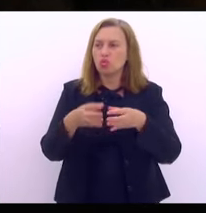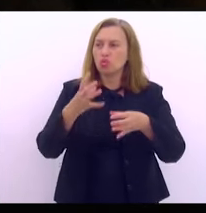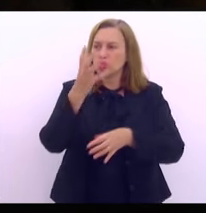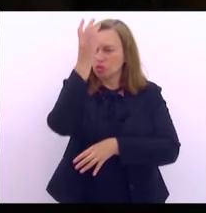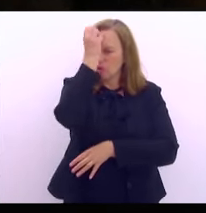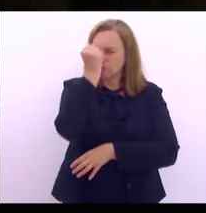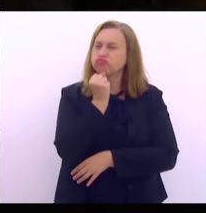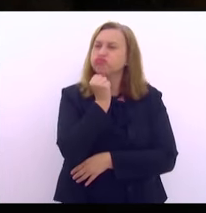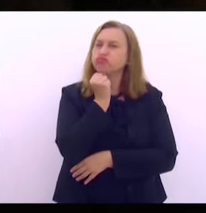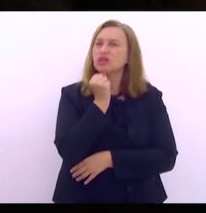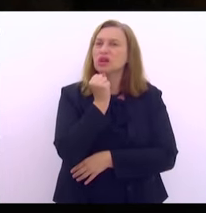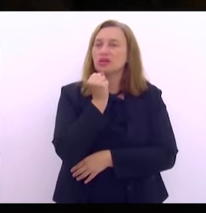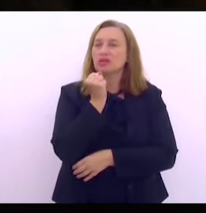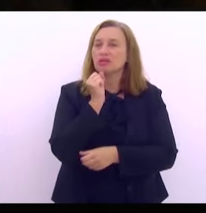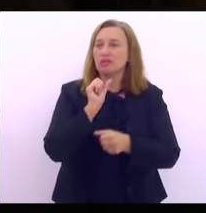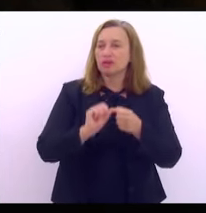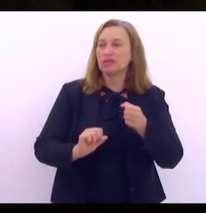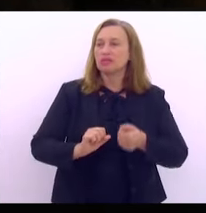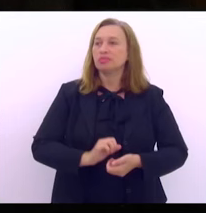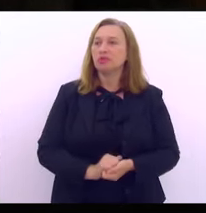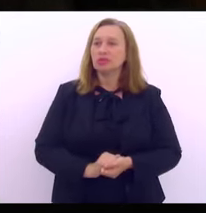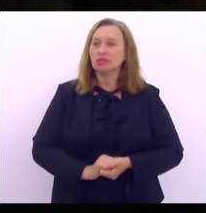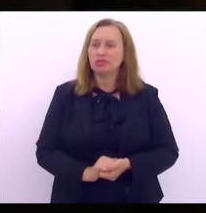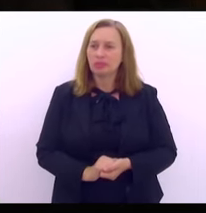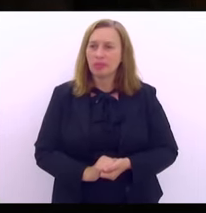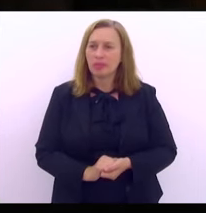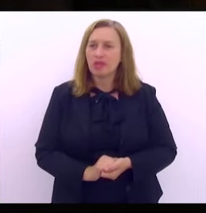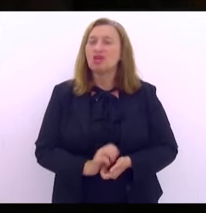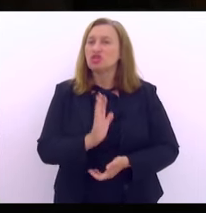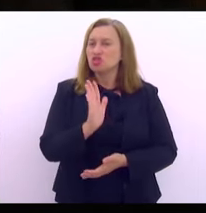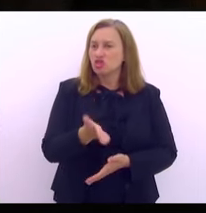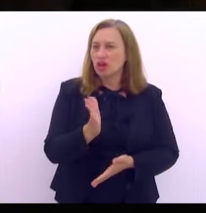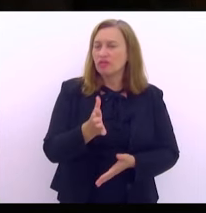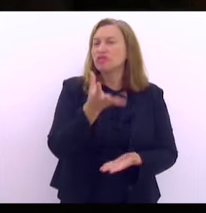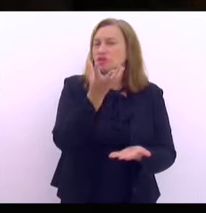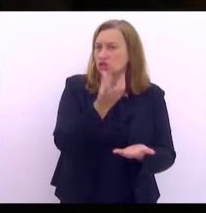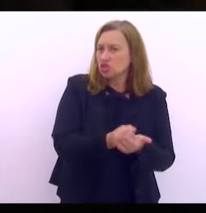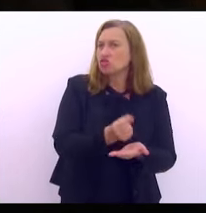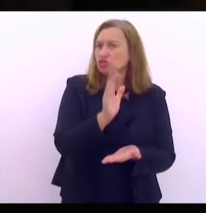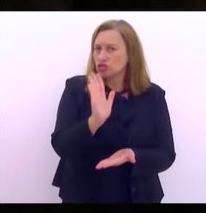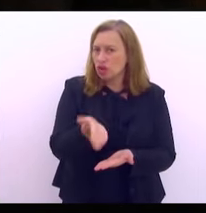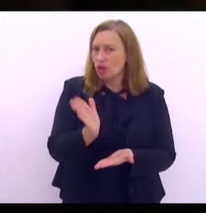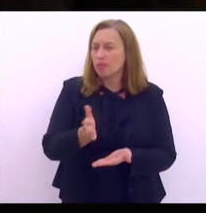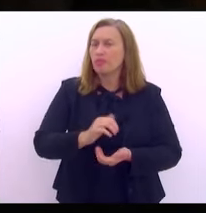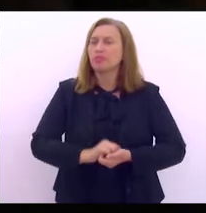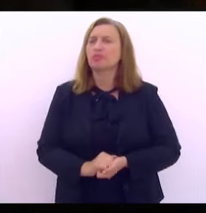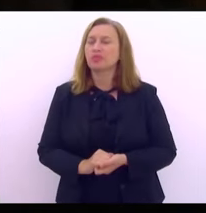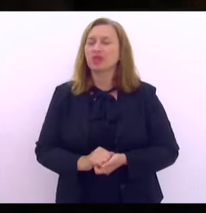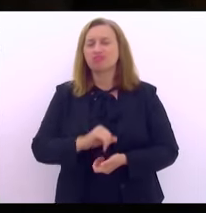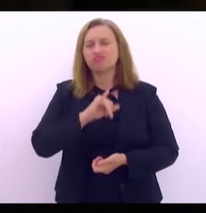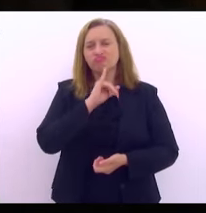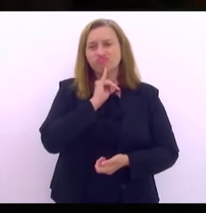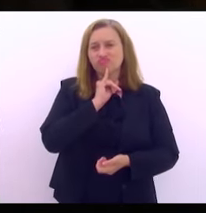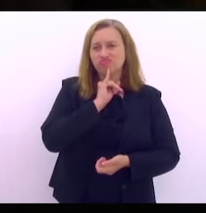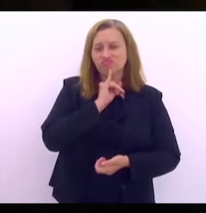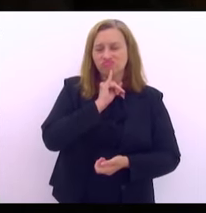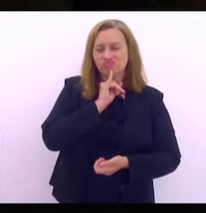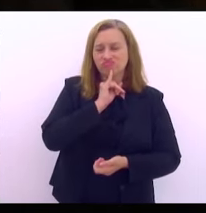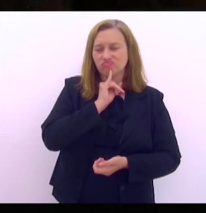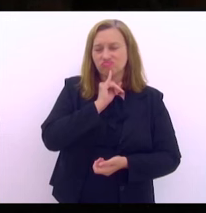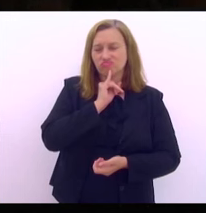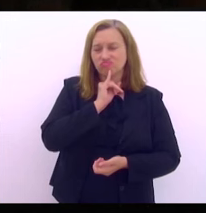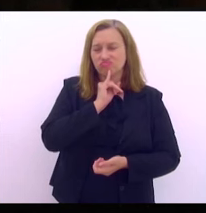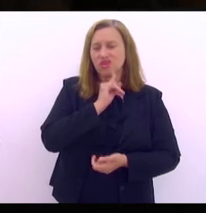país? Então, já fiz esse registro. E a tristeza que